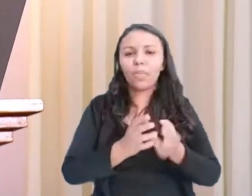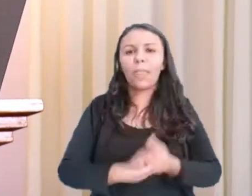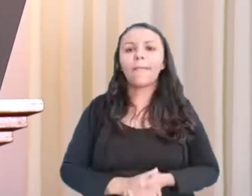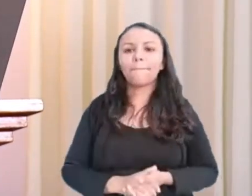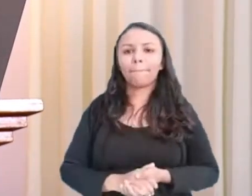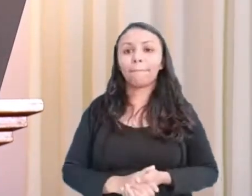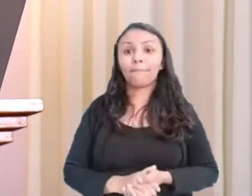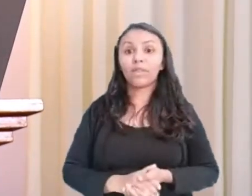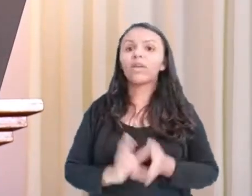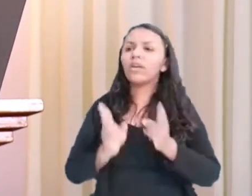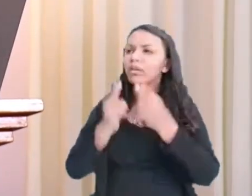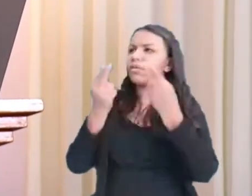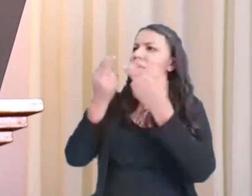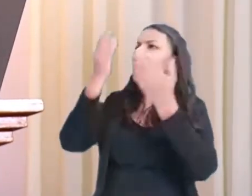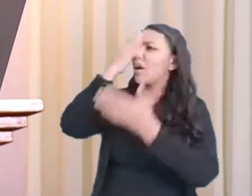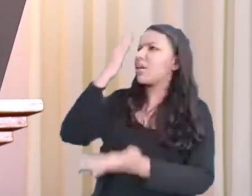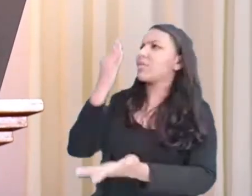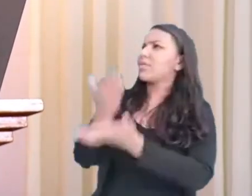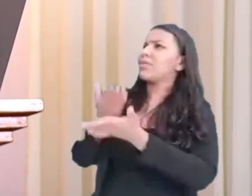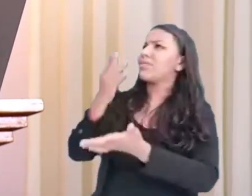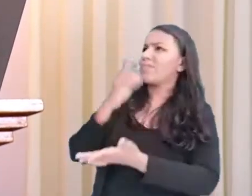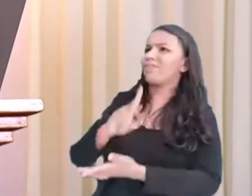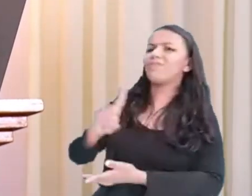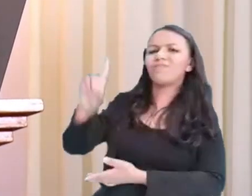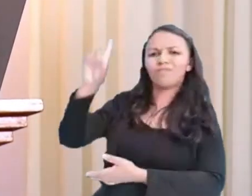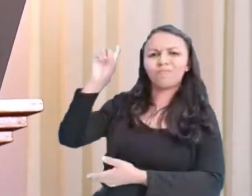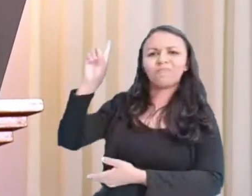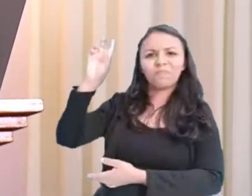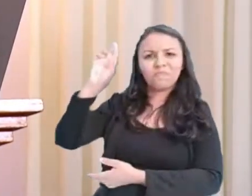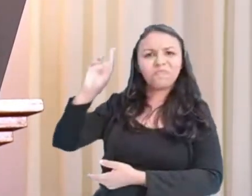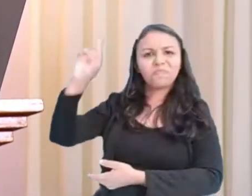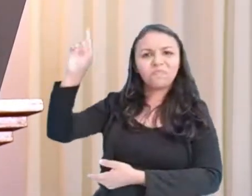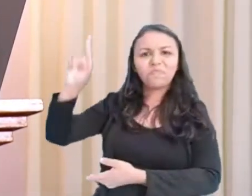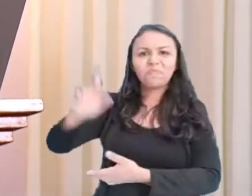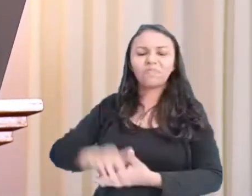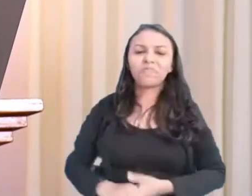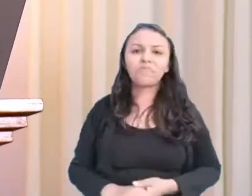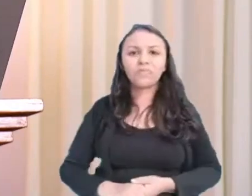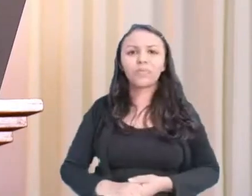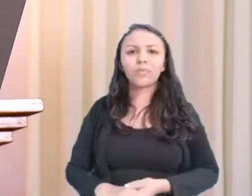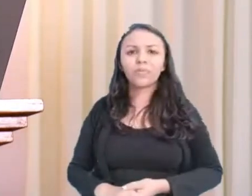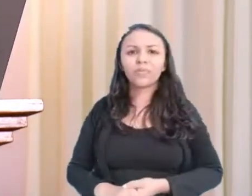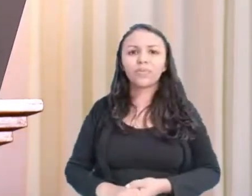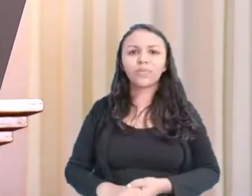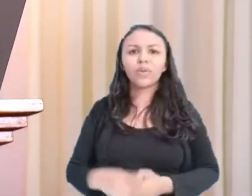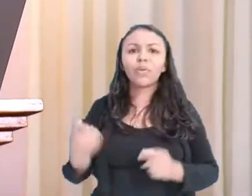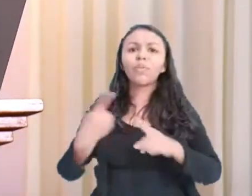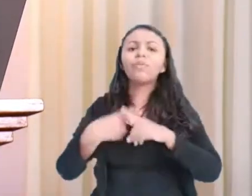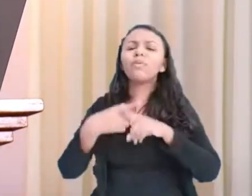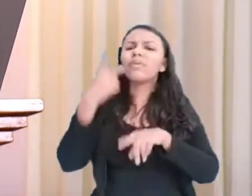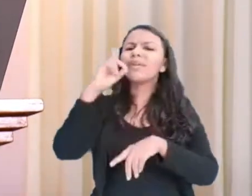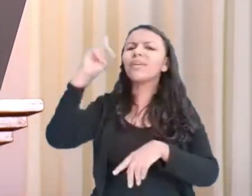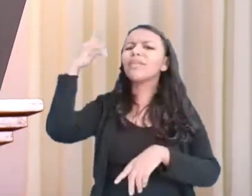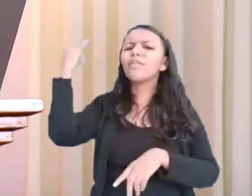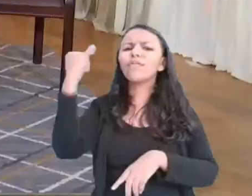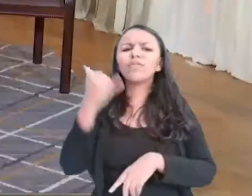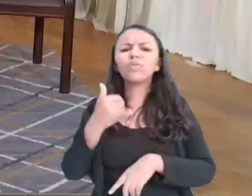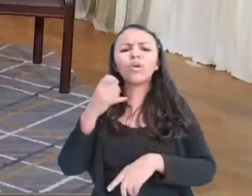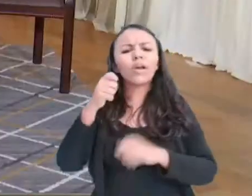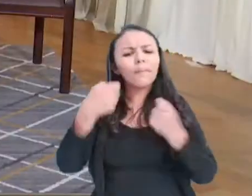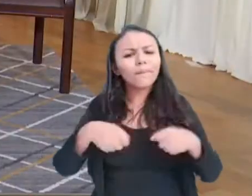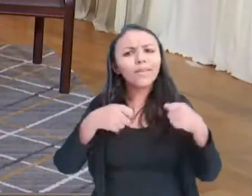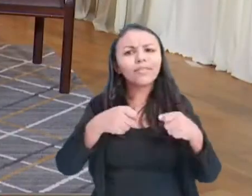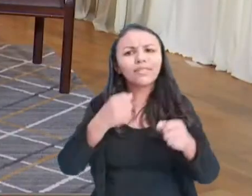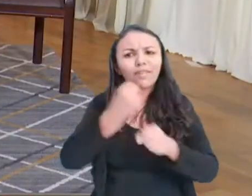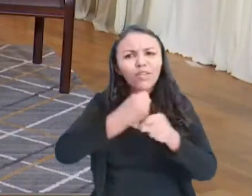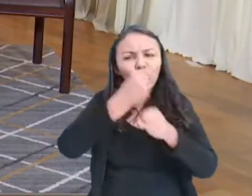creu nas palavras do Senhor. Agora, por que Deus disse para ele que ele deveria fazer uma arca? Claro, além